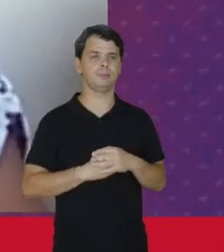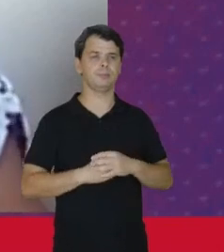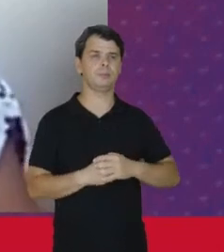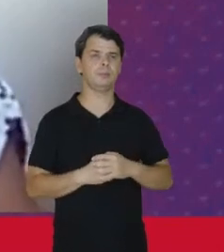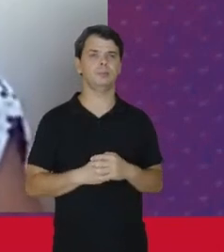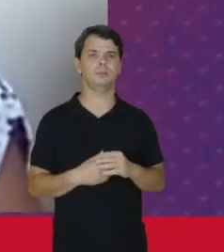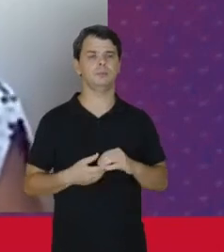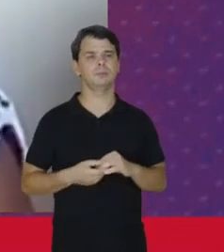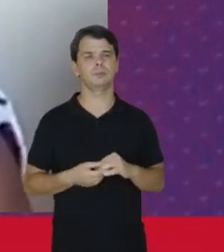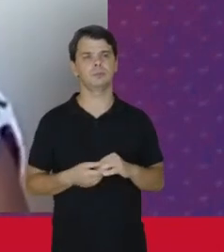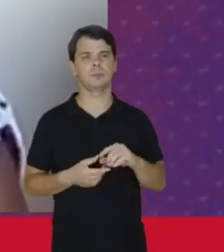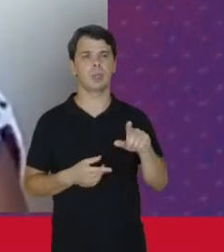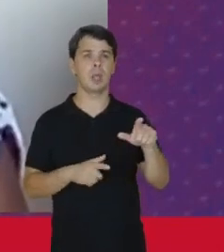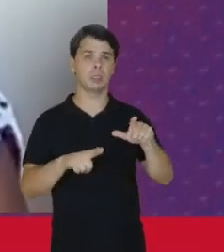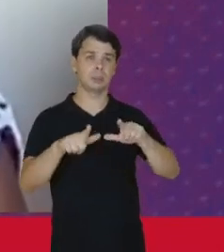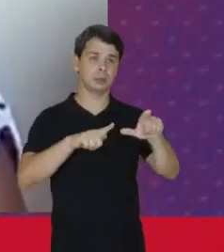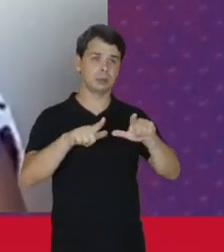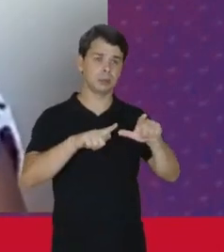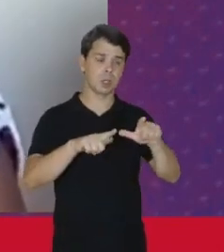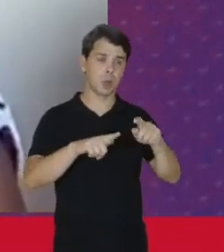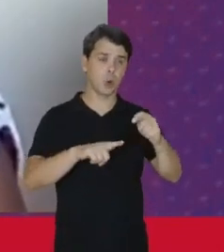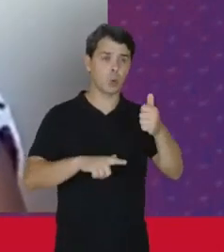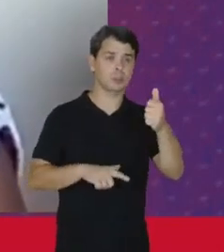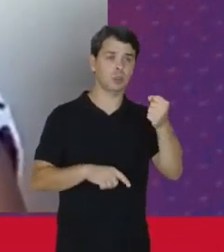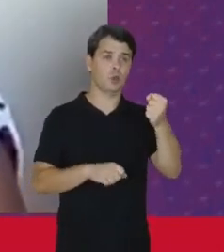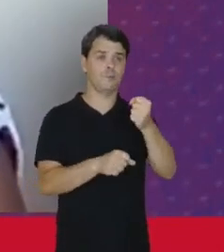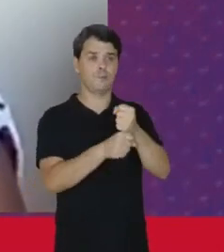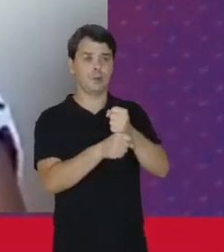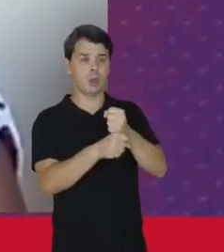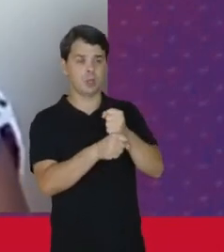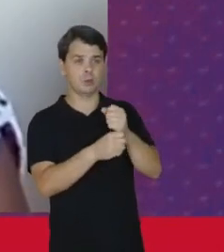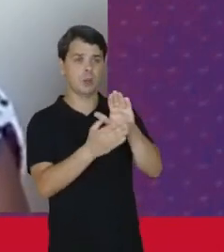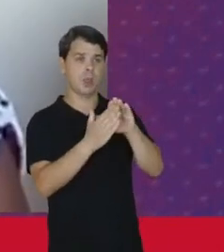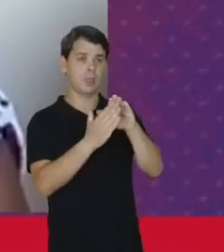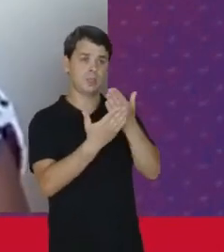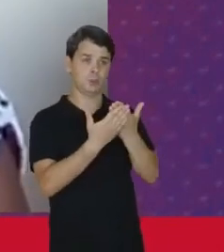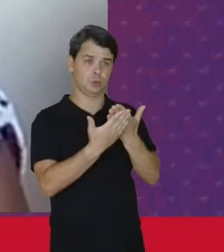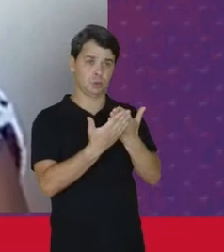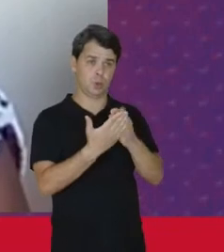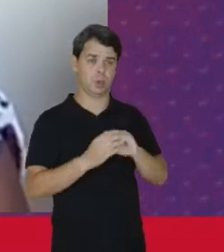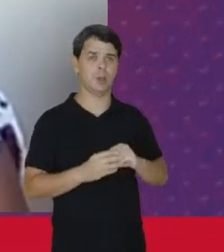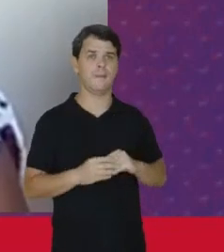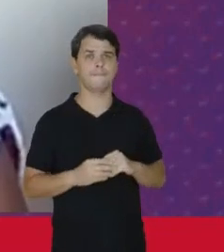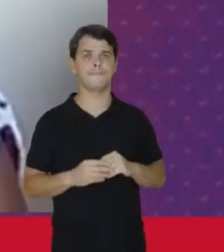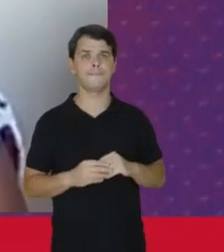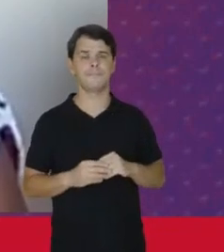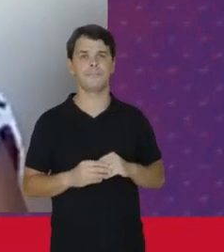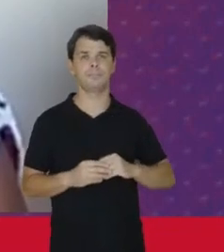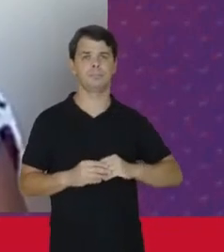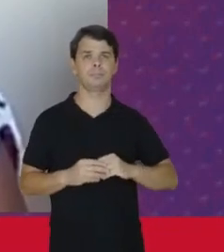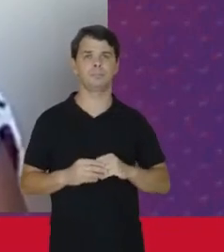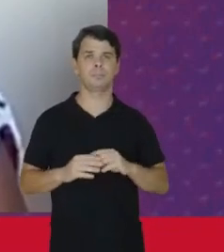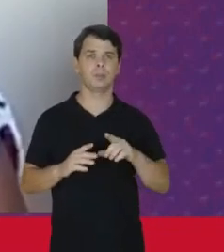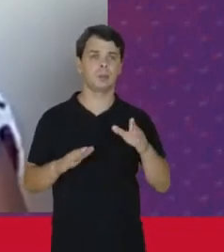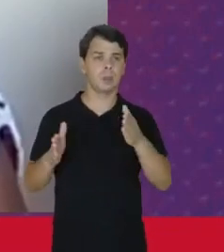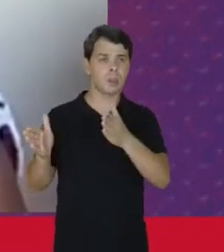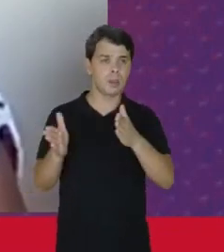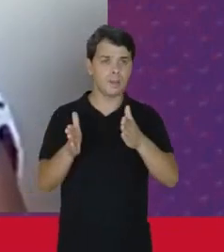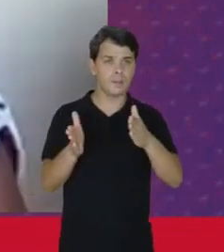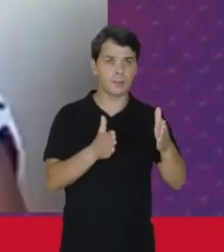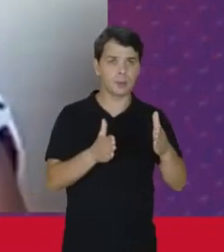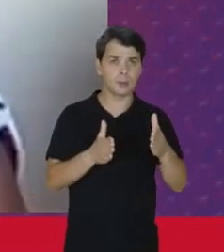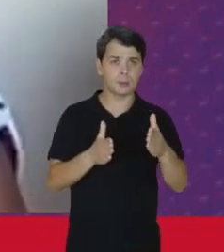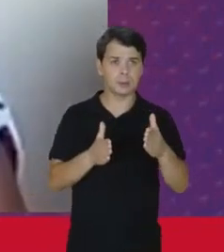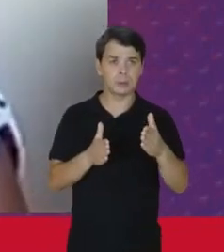Eu trabalhei quase 9 anos na escola e nesse período eu passei